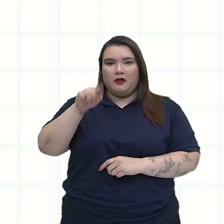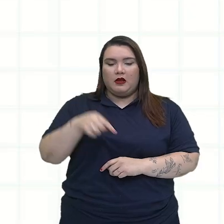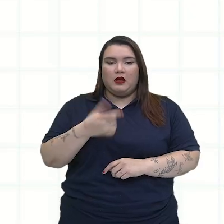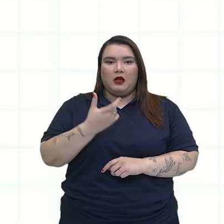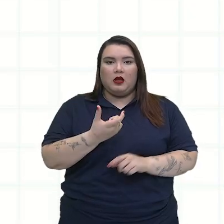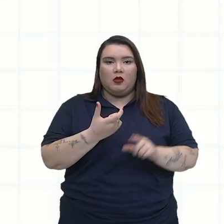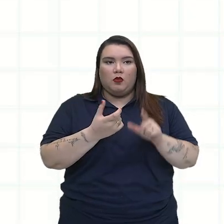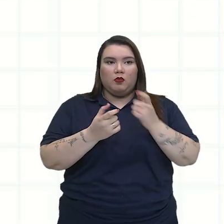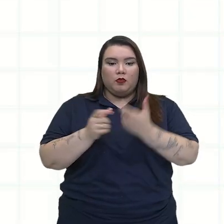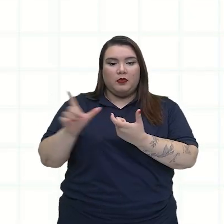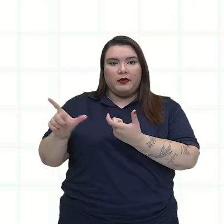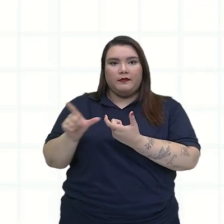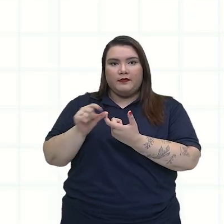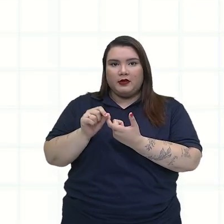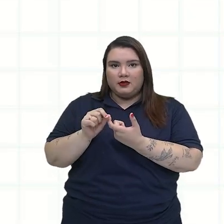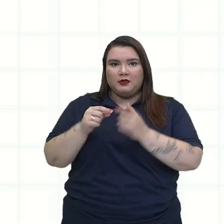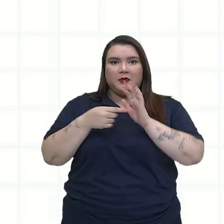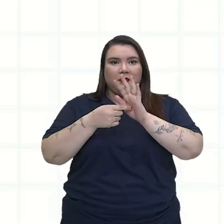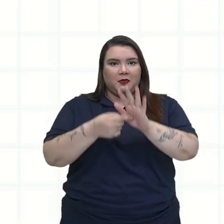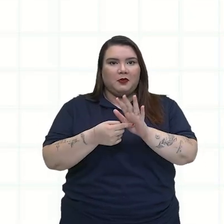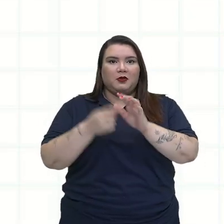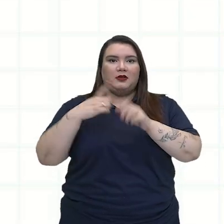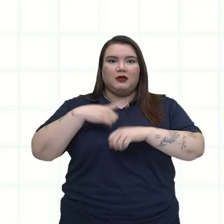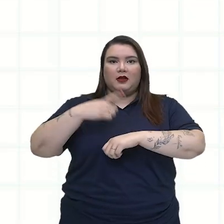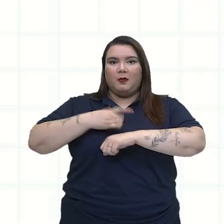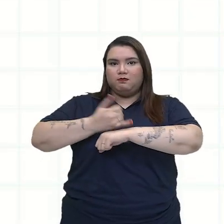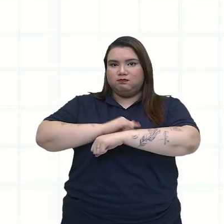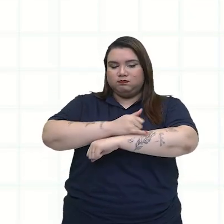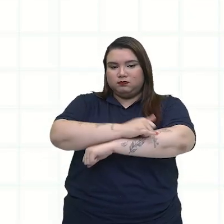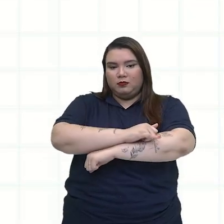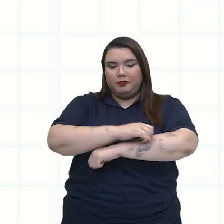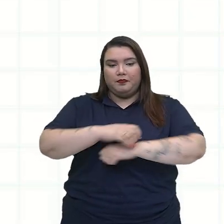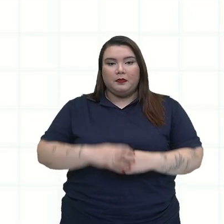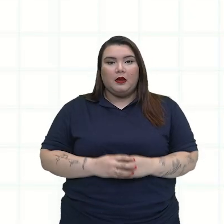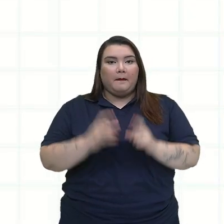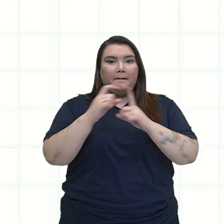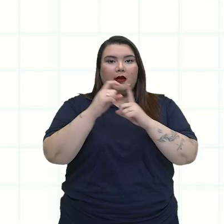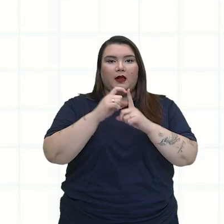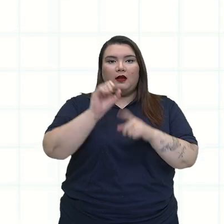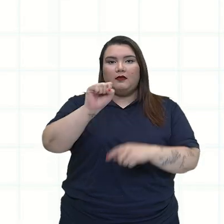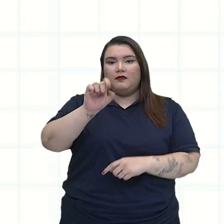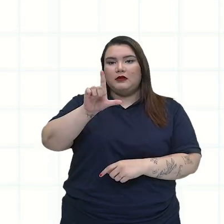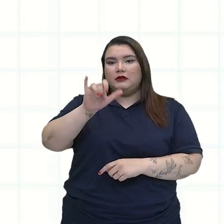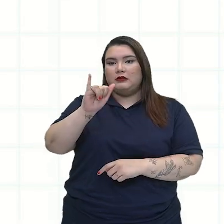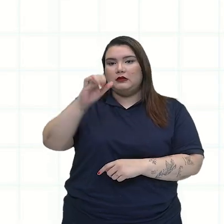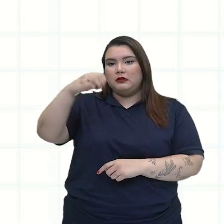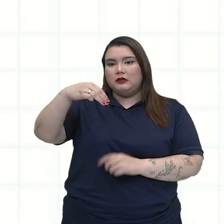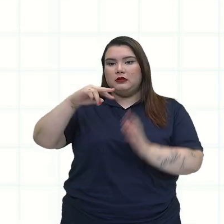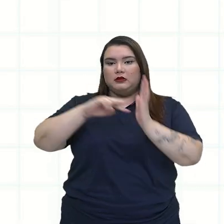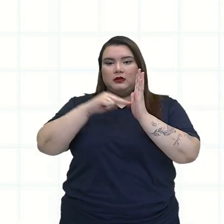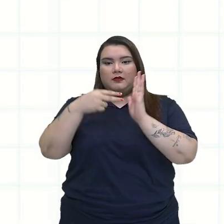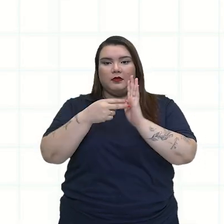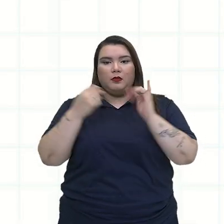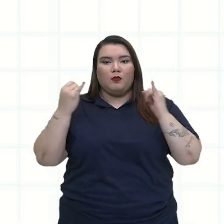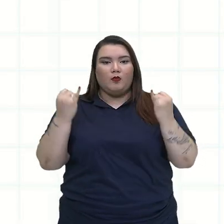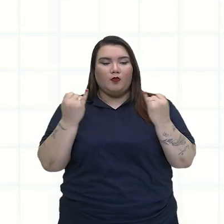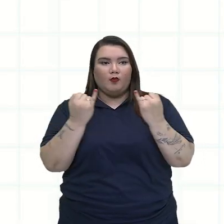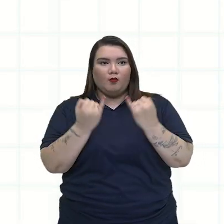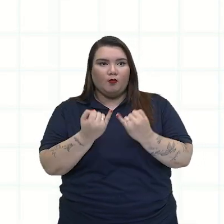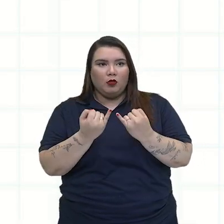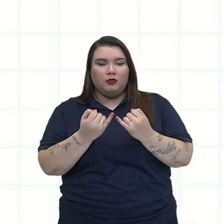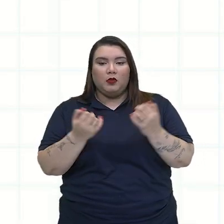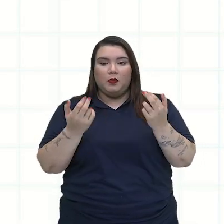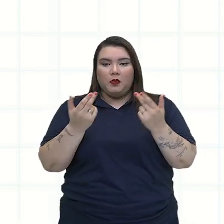Slim, slim, slim. É uma pessoa magra, ok? You are,